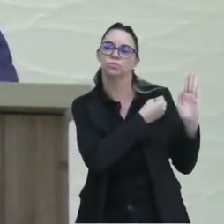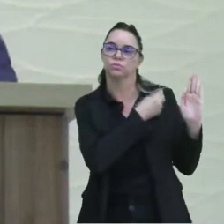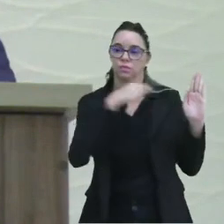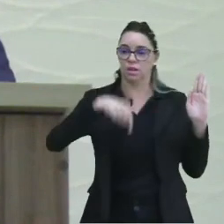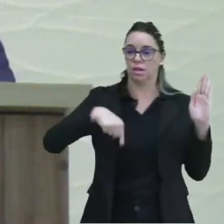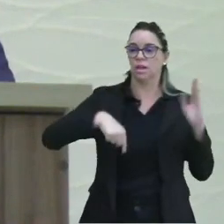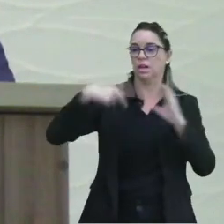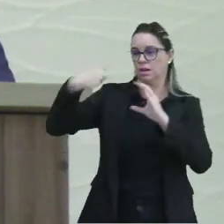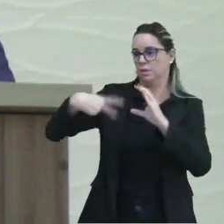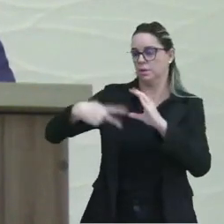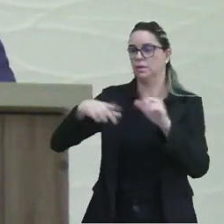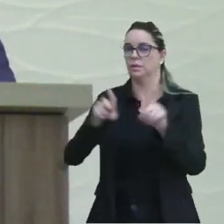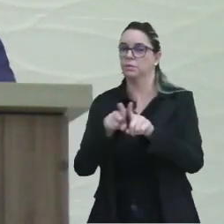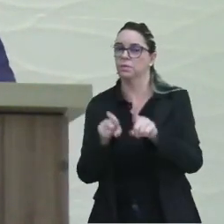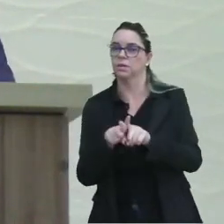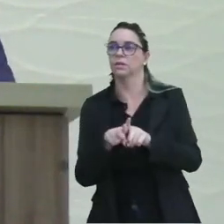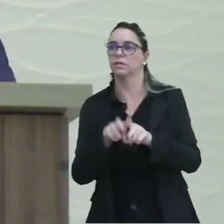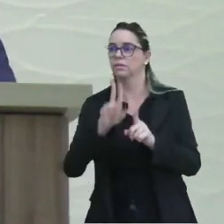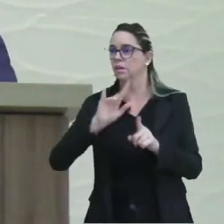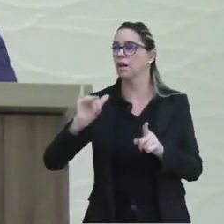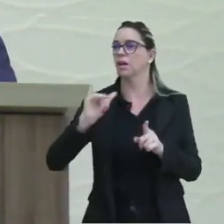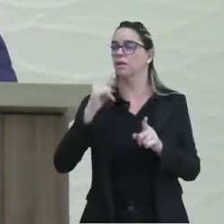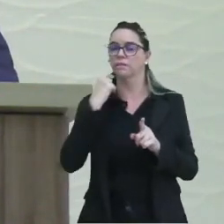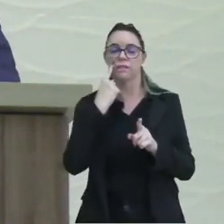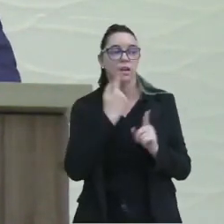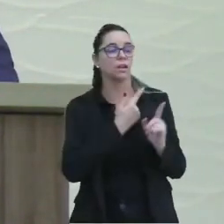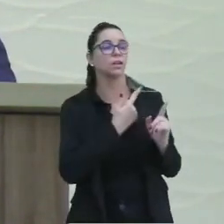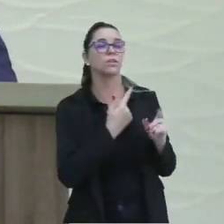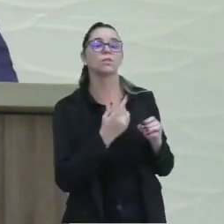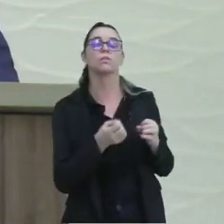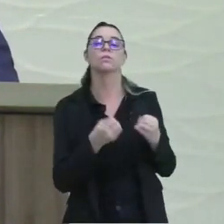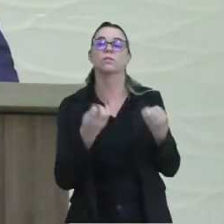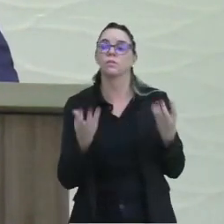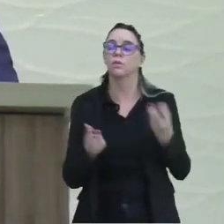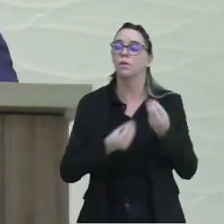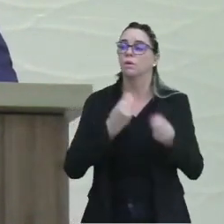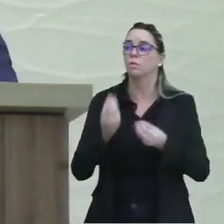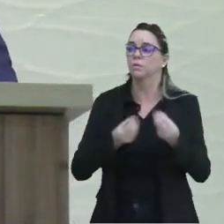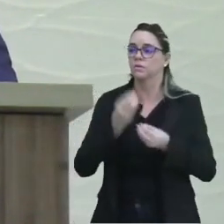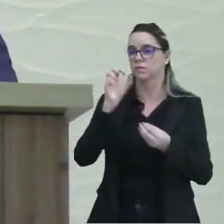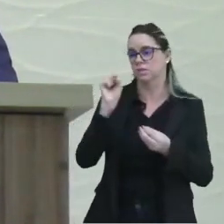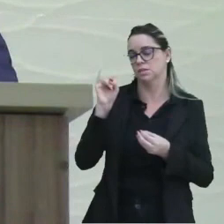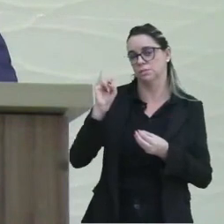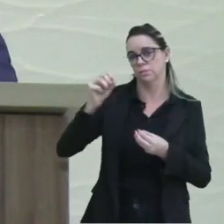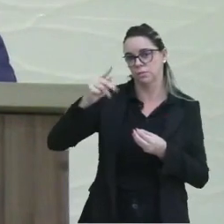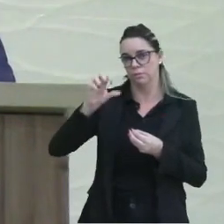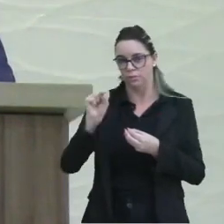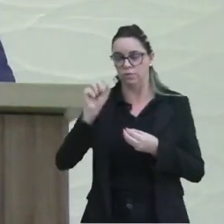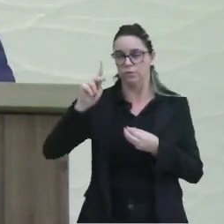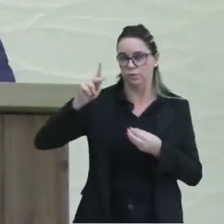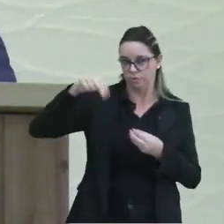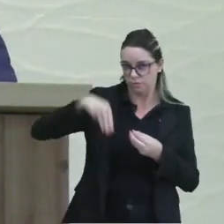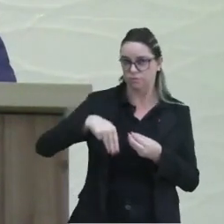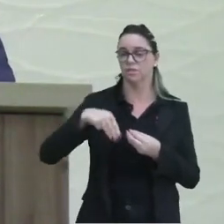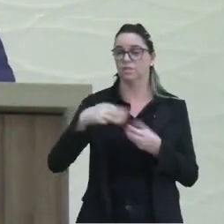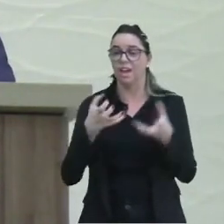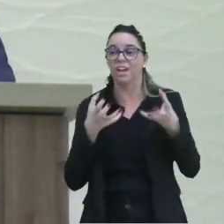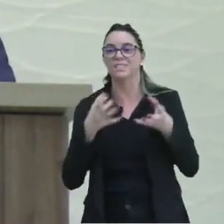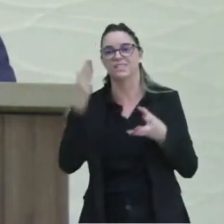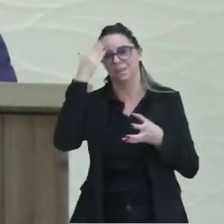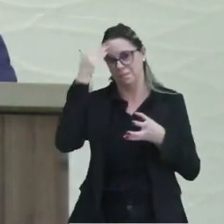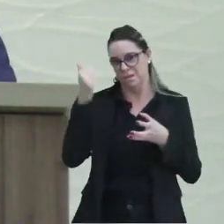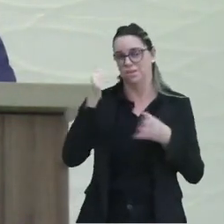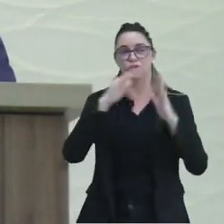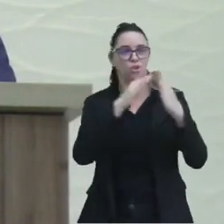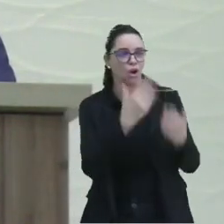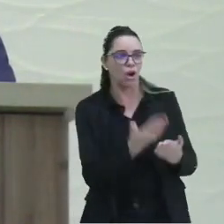também foi pedido, né, colocando de fato aquilo que os próprios CISPUM queria saber, o gasto ali com combustível, com